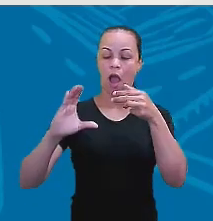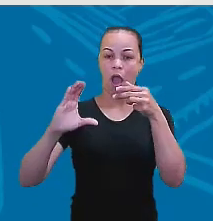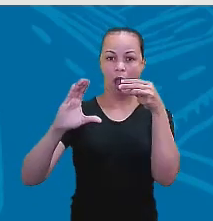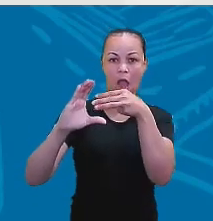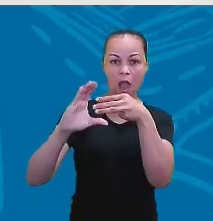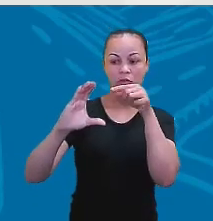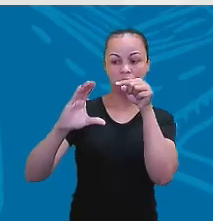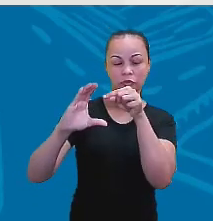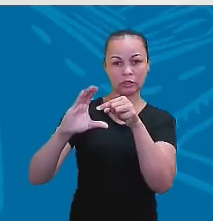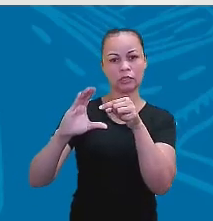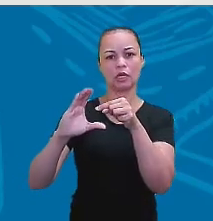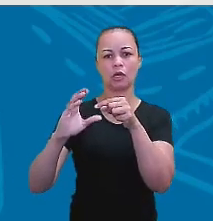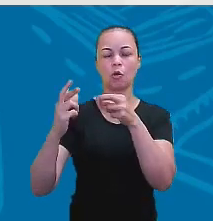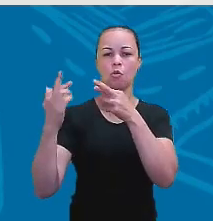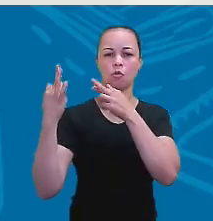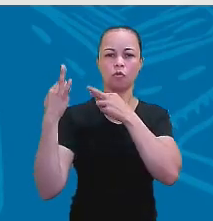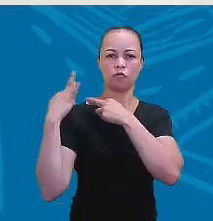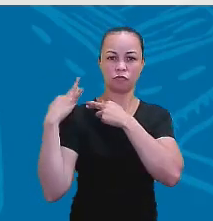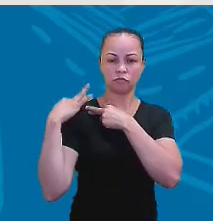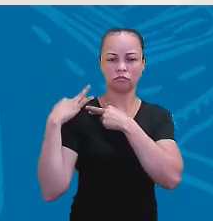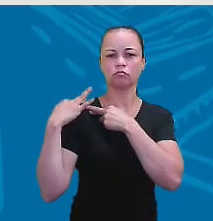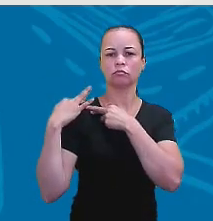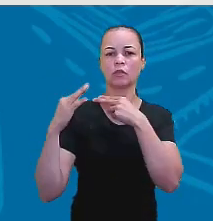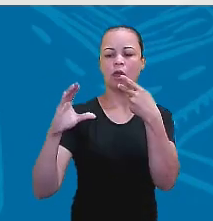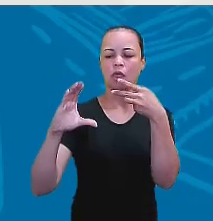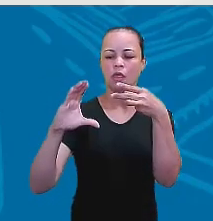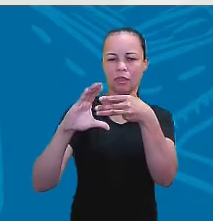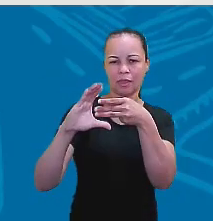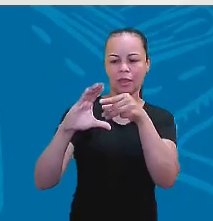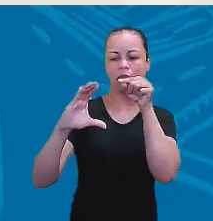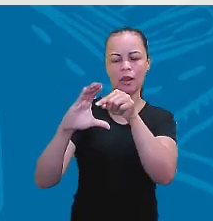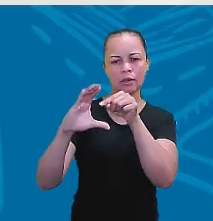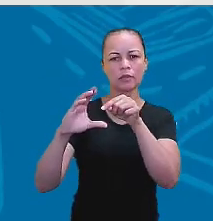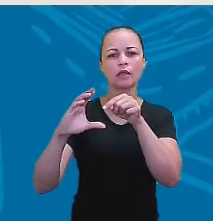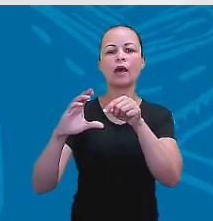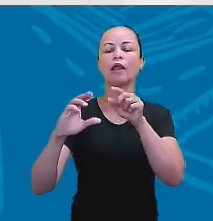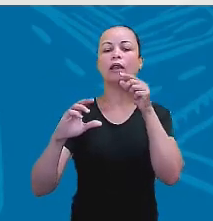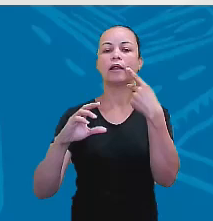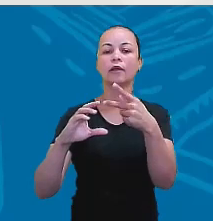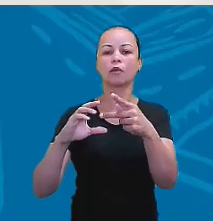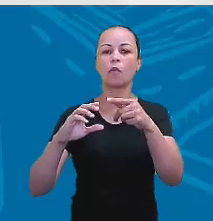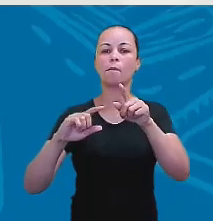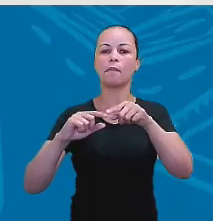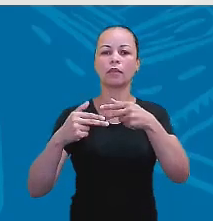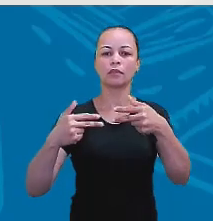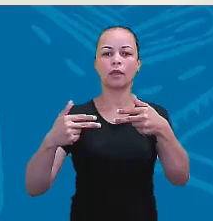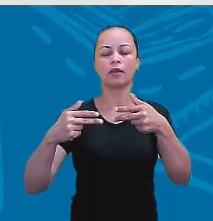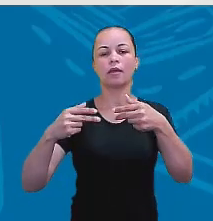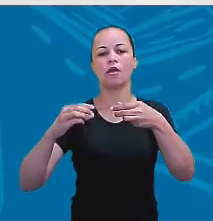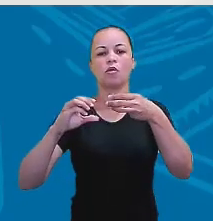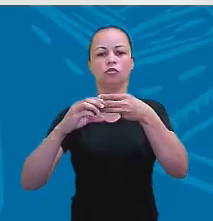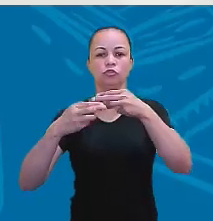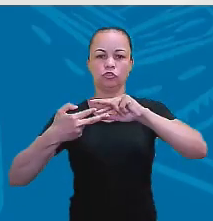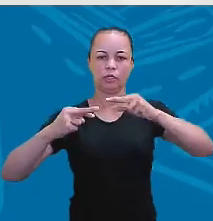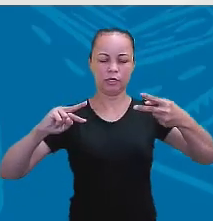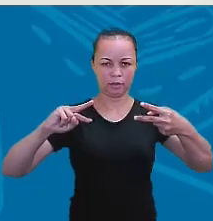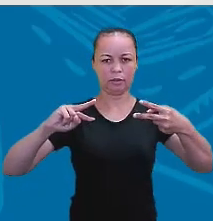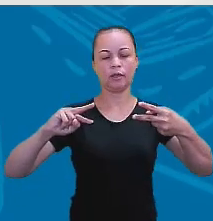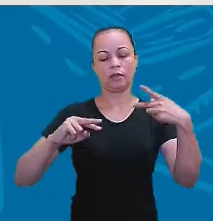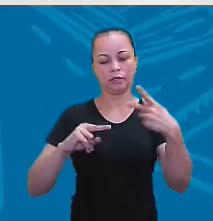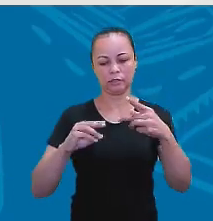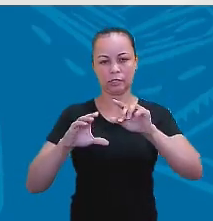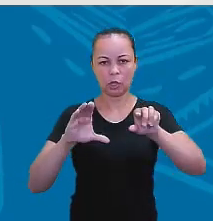seja, a receita que diz que a célula é o que ela é, está lá, nesse material genético. E esse material genético, esse DNA, vai estar justamente nesse